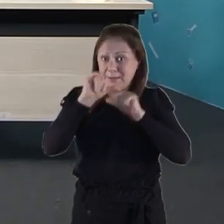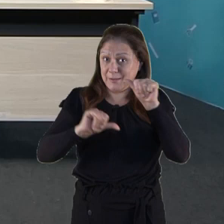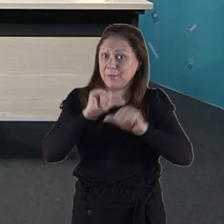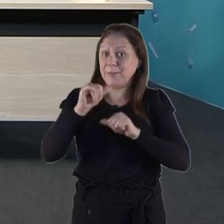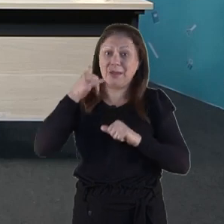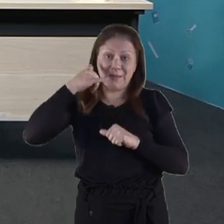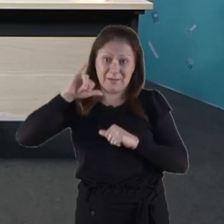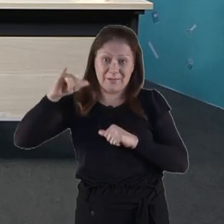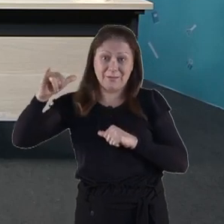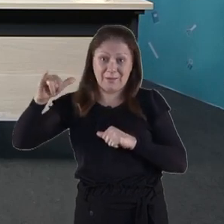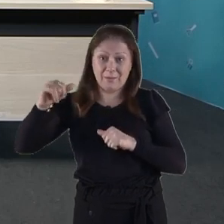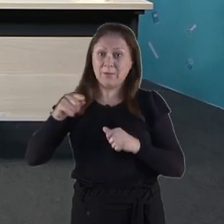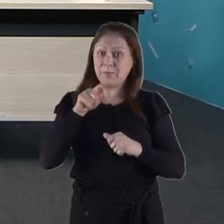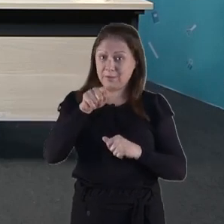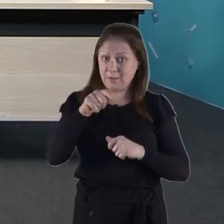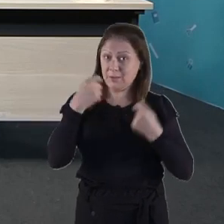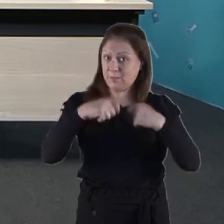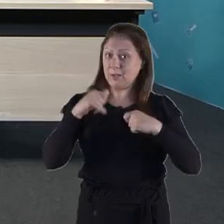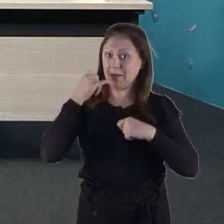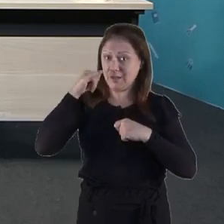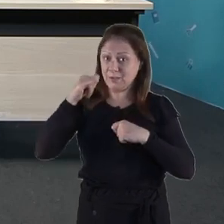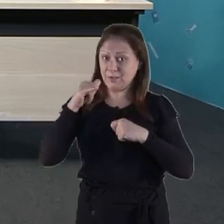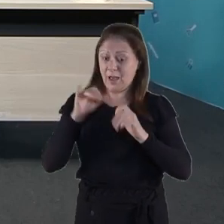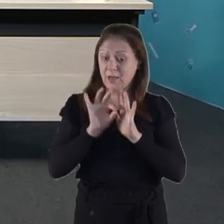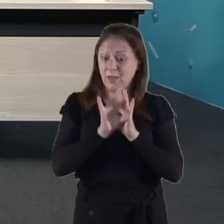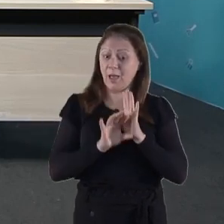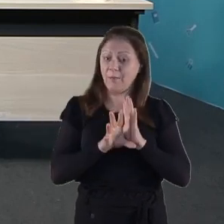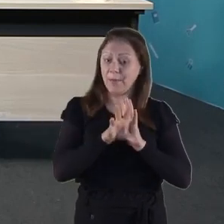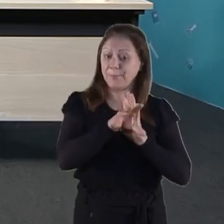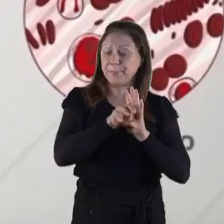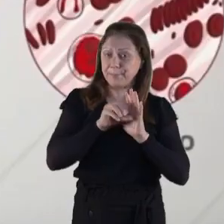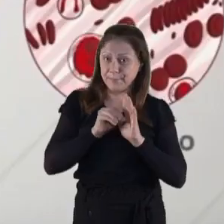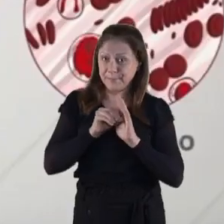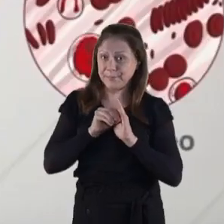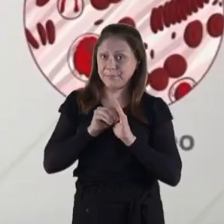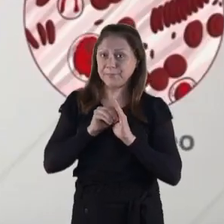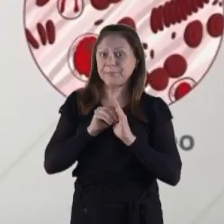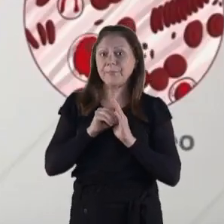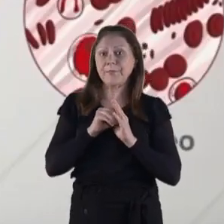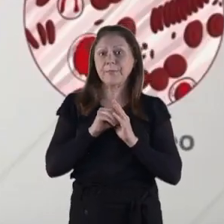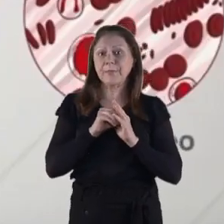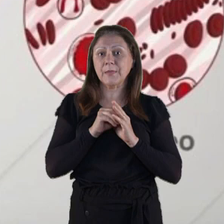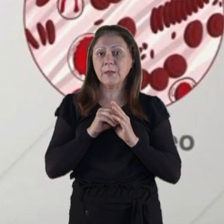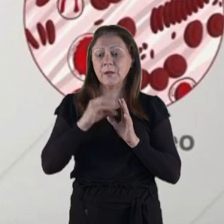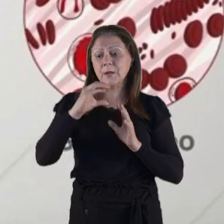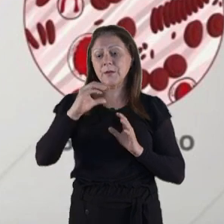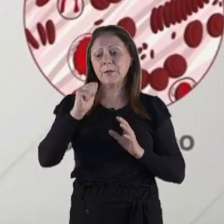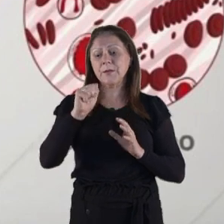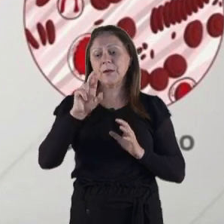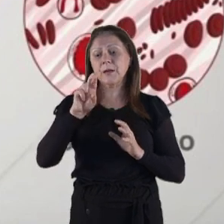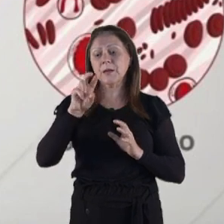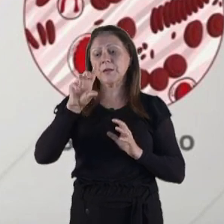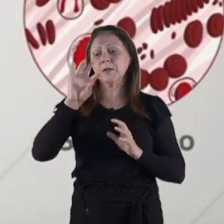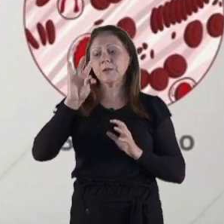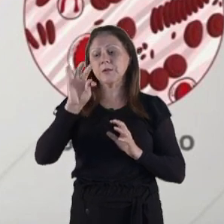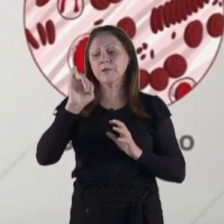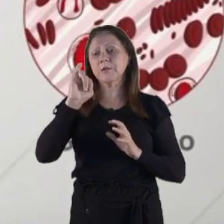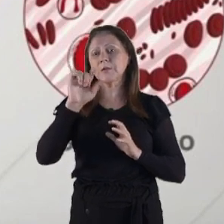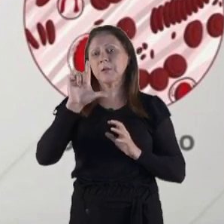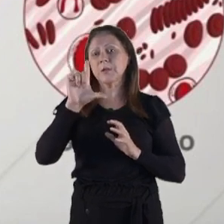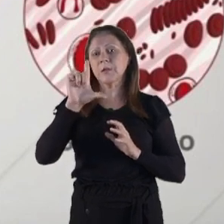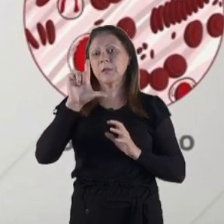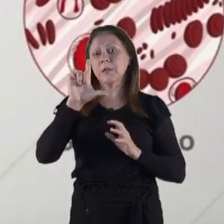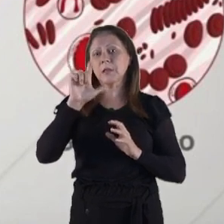energia, tá? Então, quando você precisa de energia, a sua célula vai recorrer a esse tipo de energia ali. O tecido cartilaginoso é um tecido